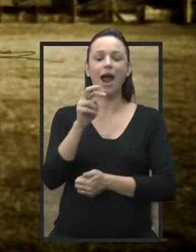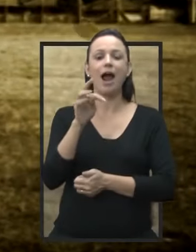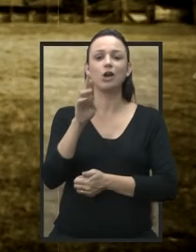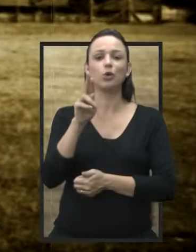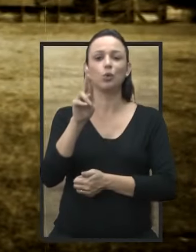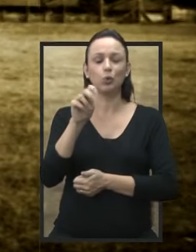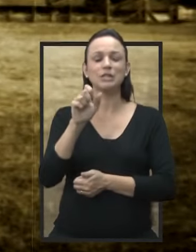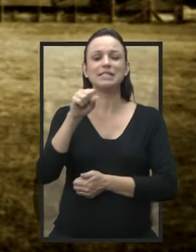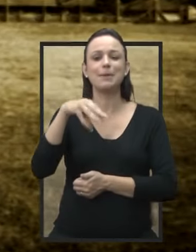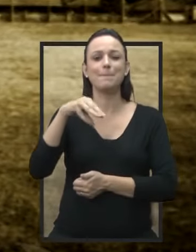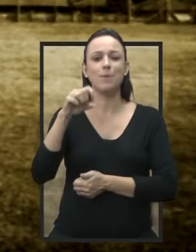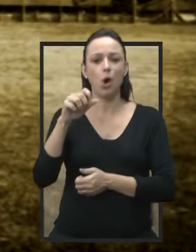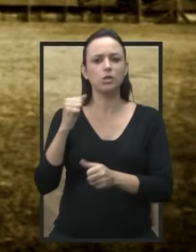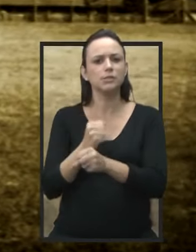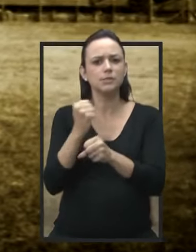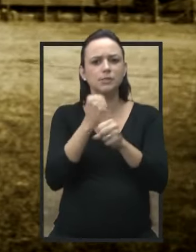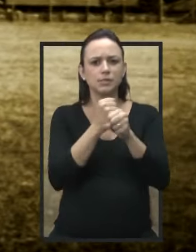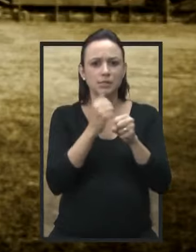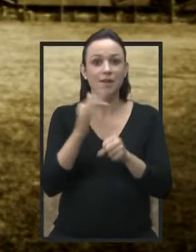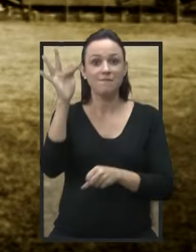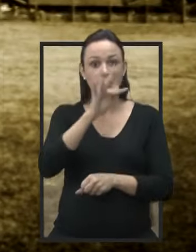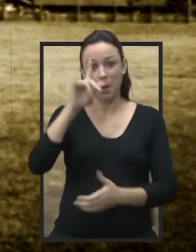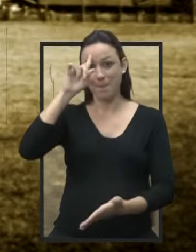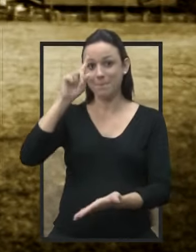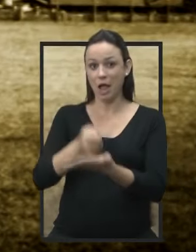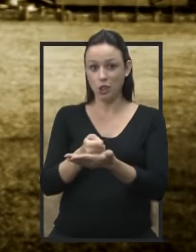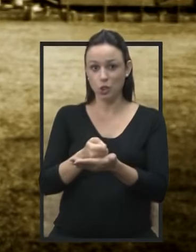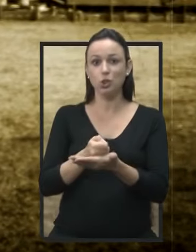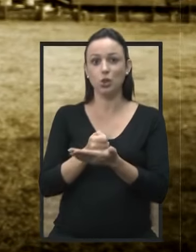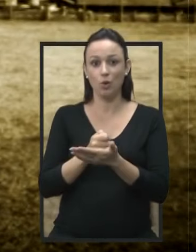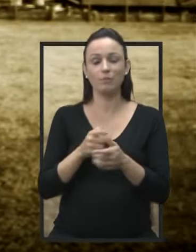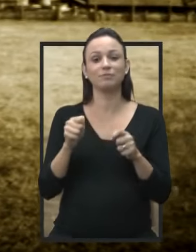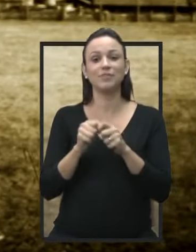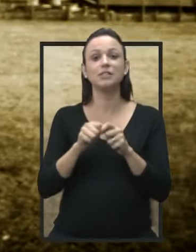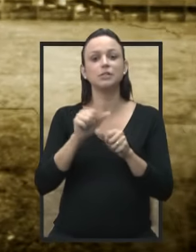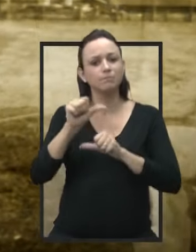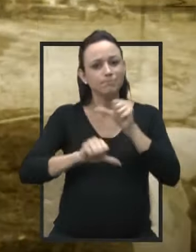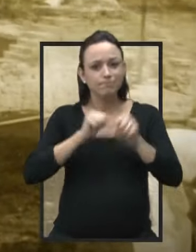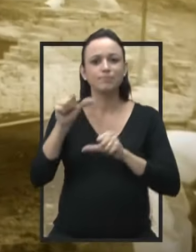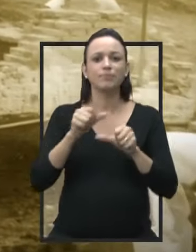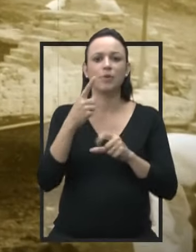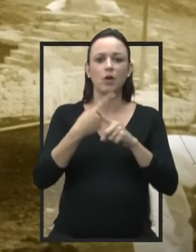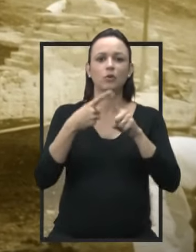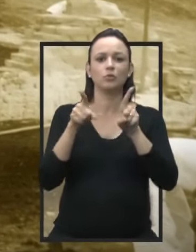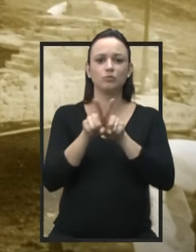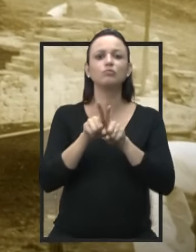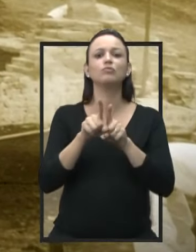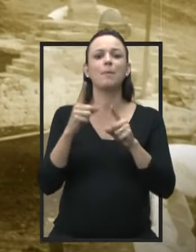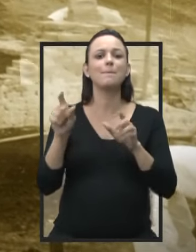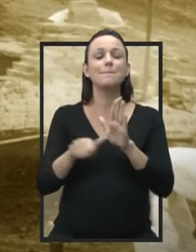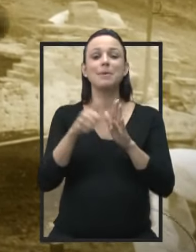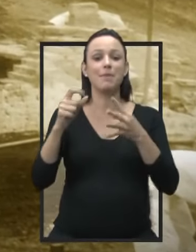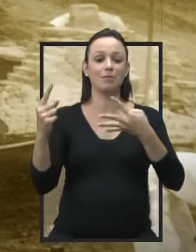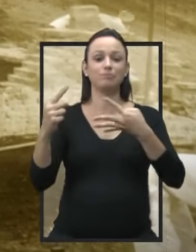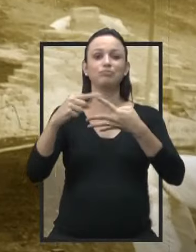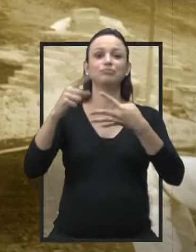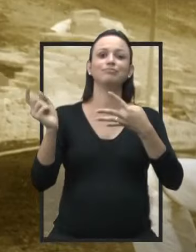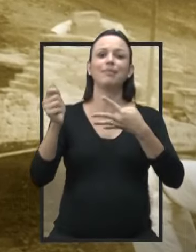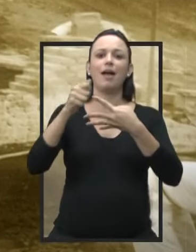Simões as reformas exigidas pela Federação Paulista de Futebol para que o 15 disputasse a primeira